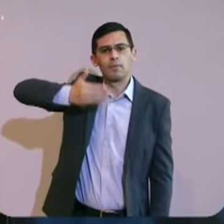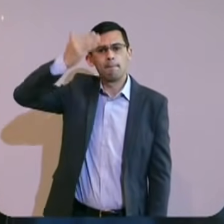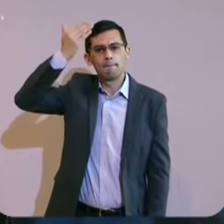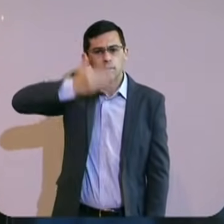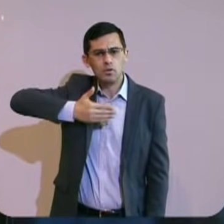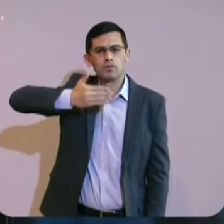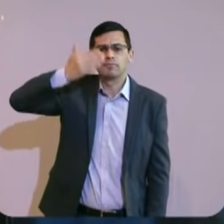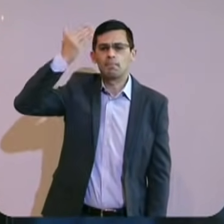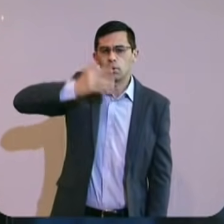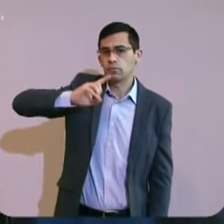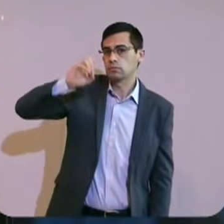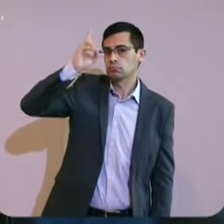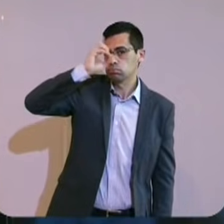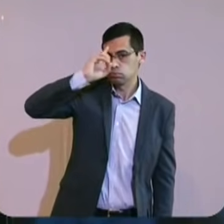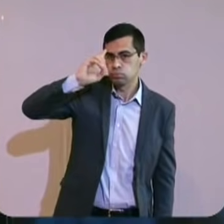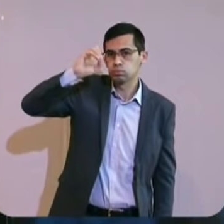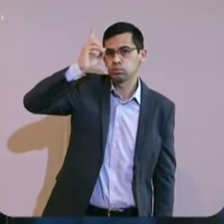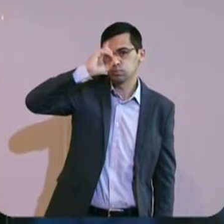todos os dias.